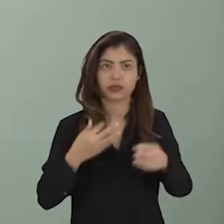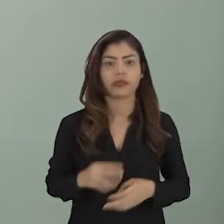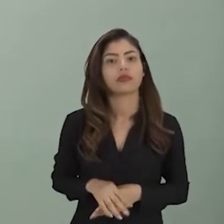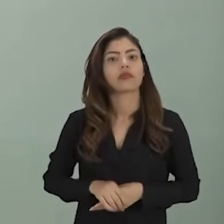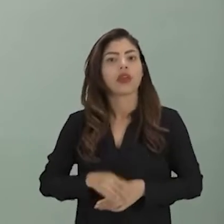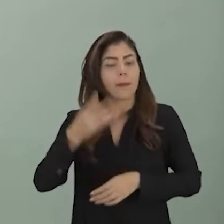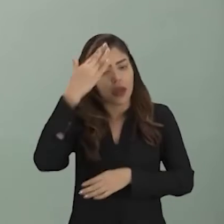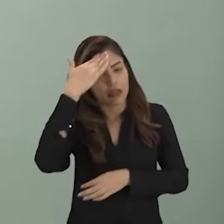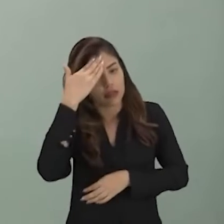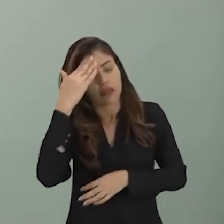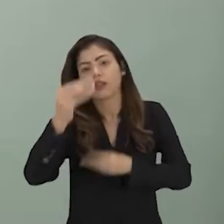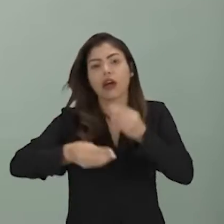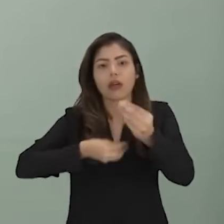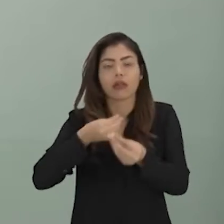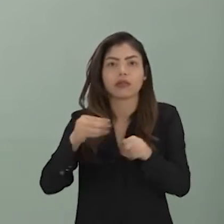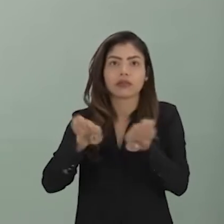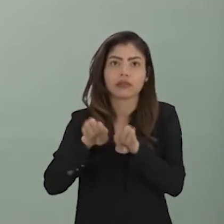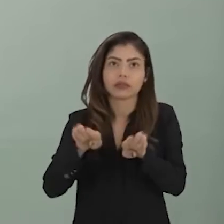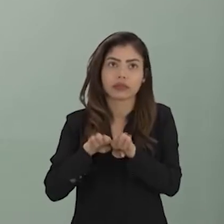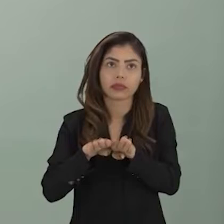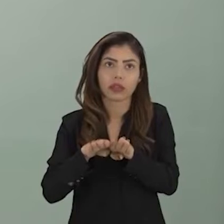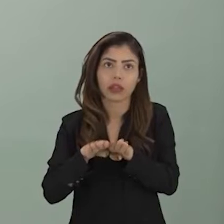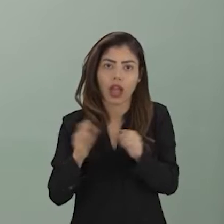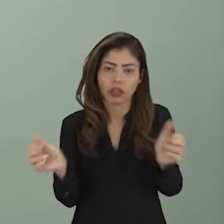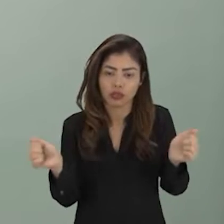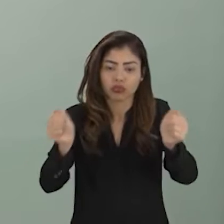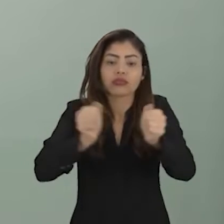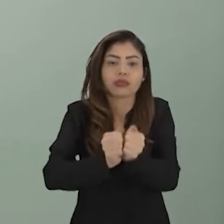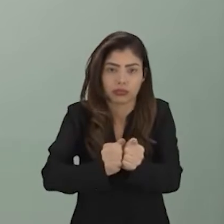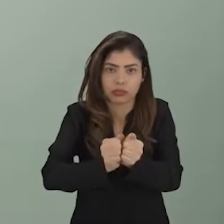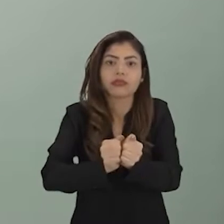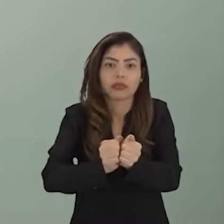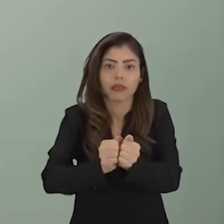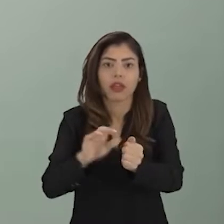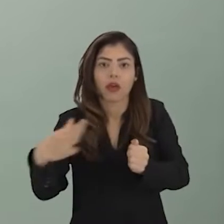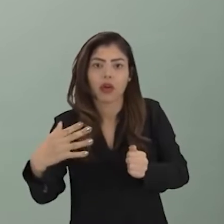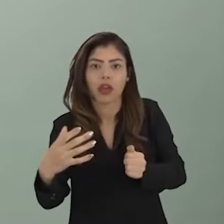aí a gente precisa entender que nessa